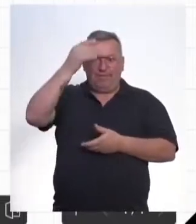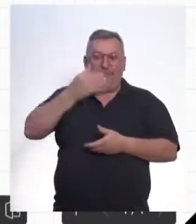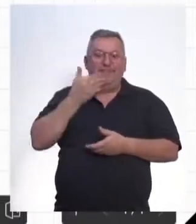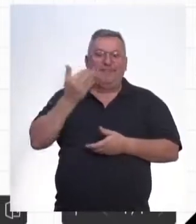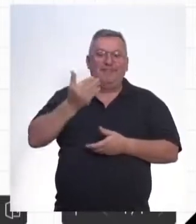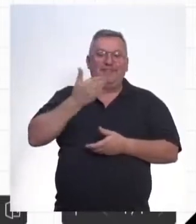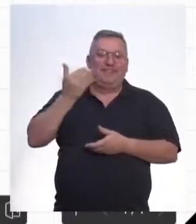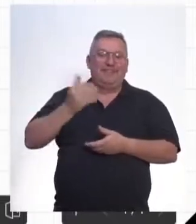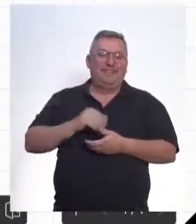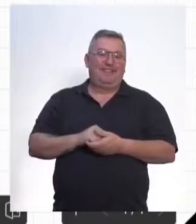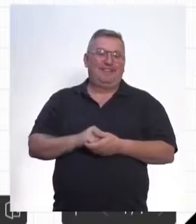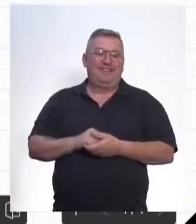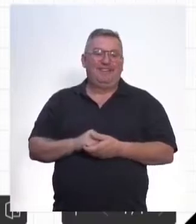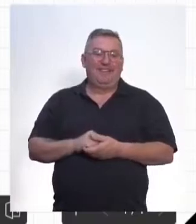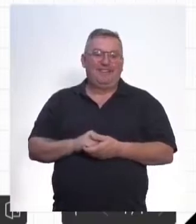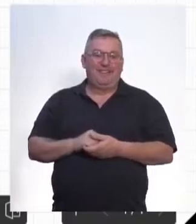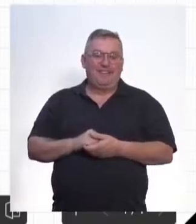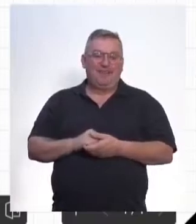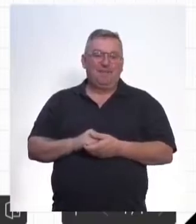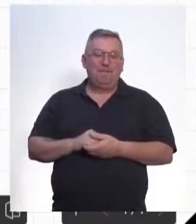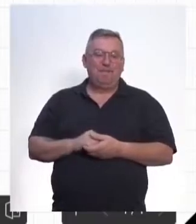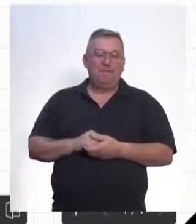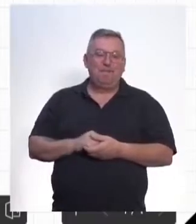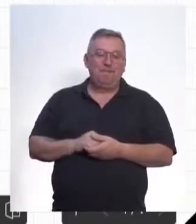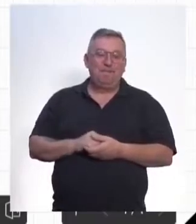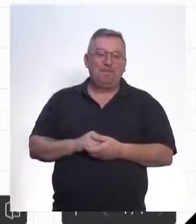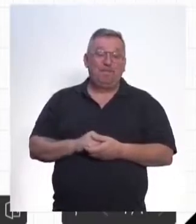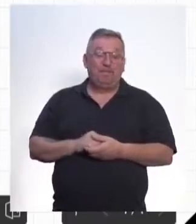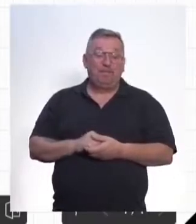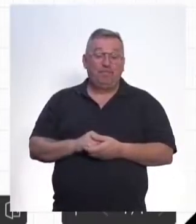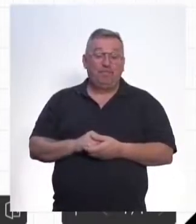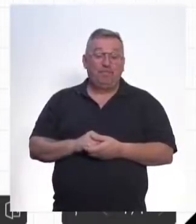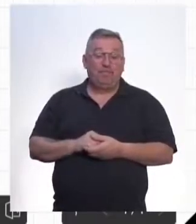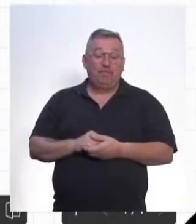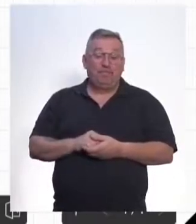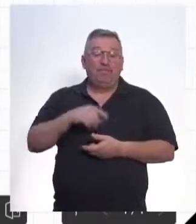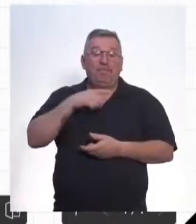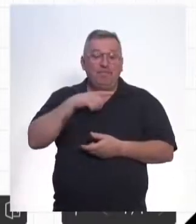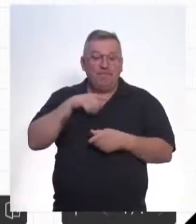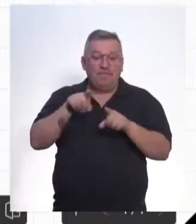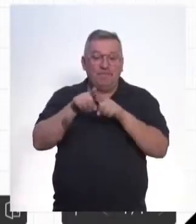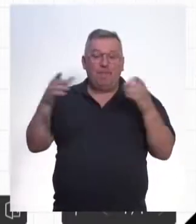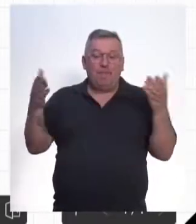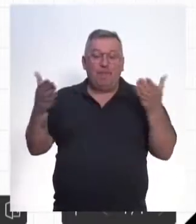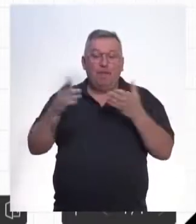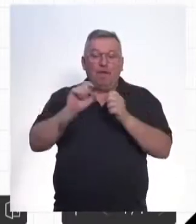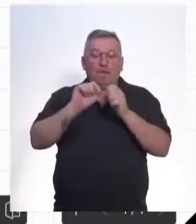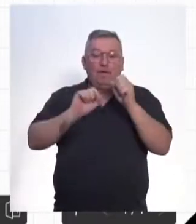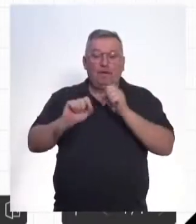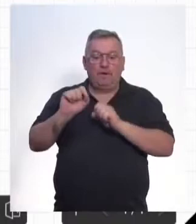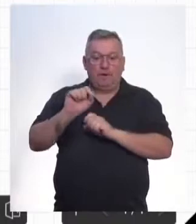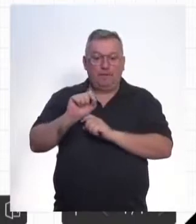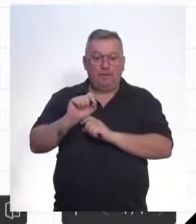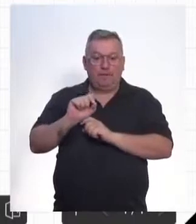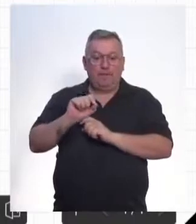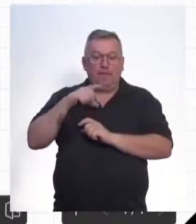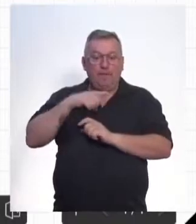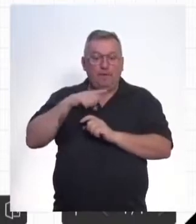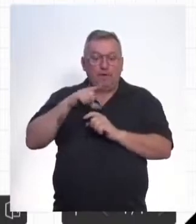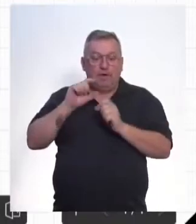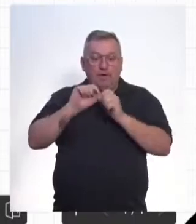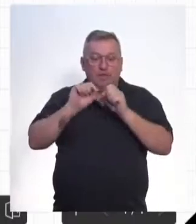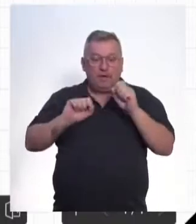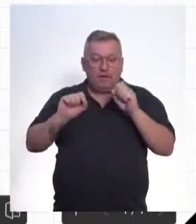Olha, ele tiraria 10 na sala de aula. Tenho. Agora, o que eu vou fazer? Tenho que